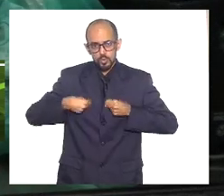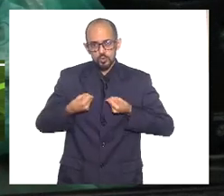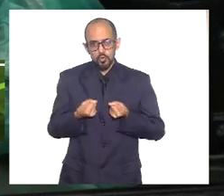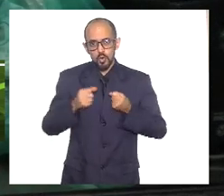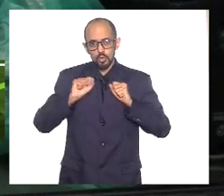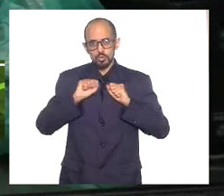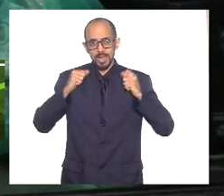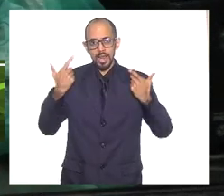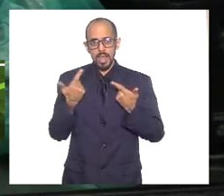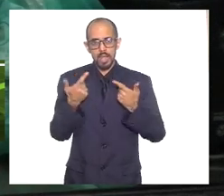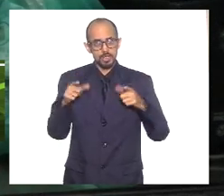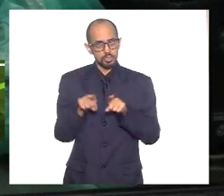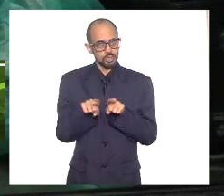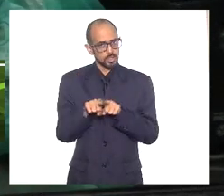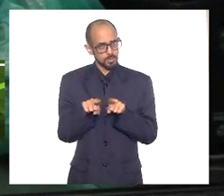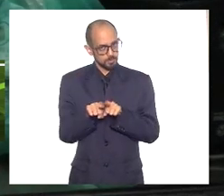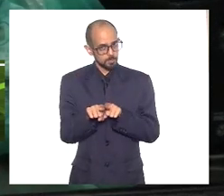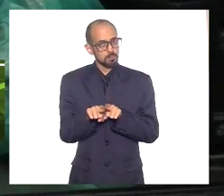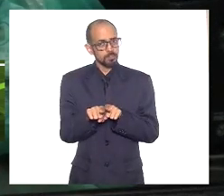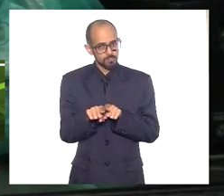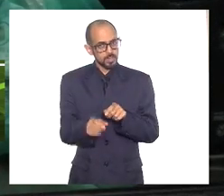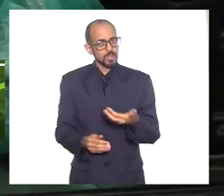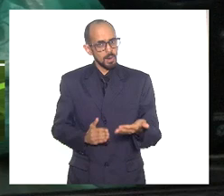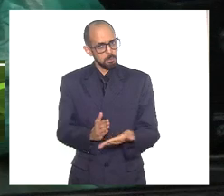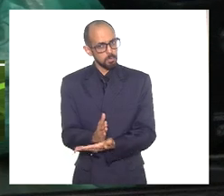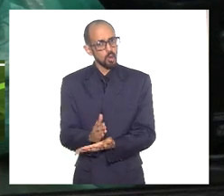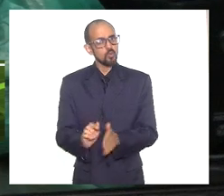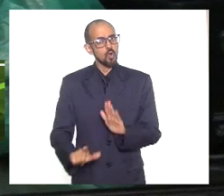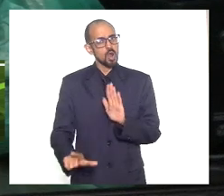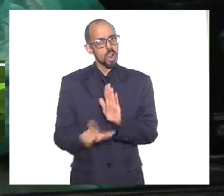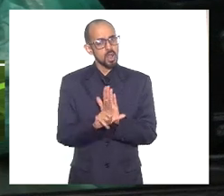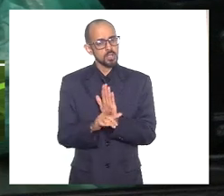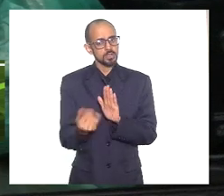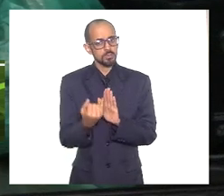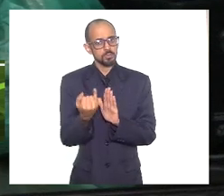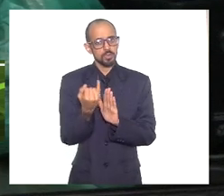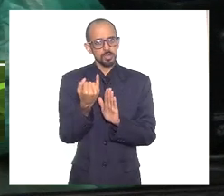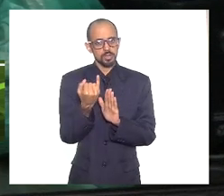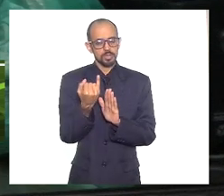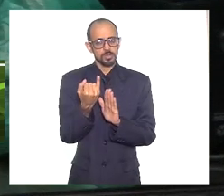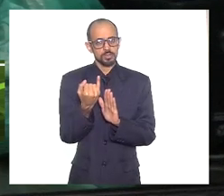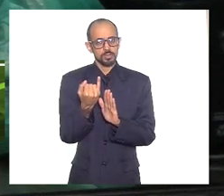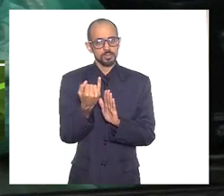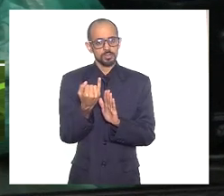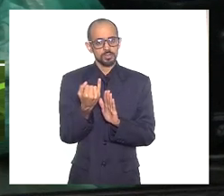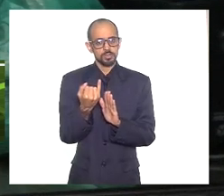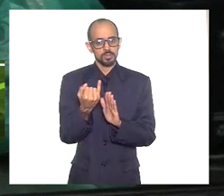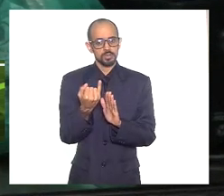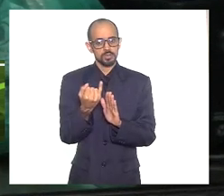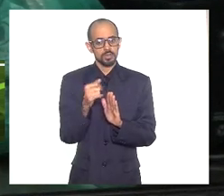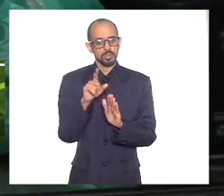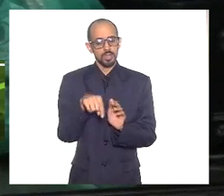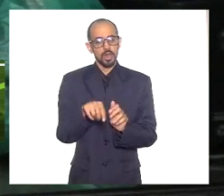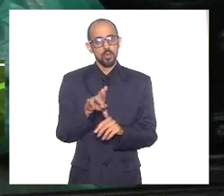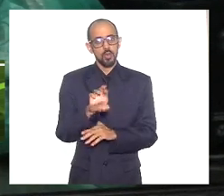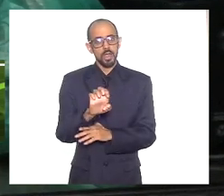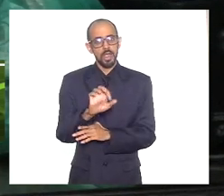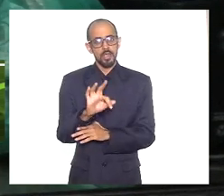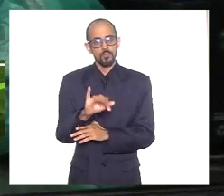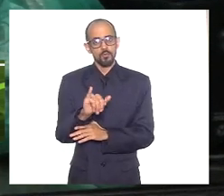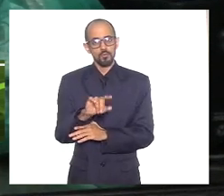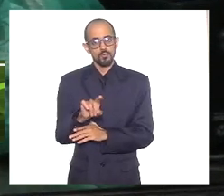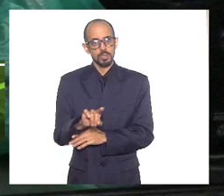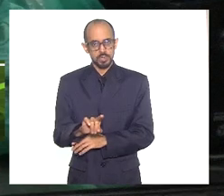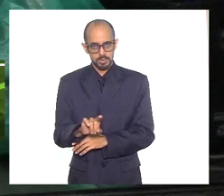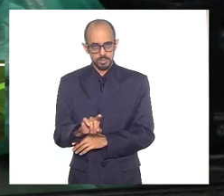Legislativa, que aprovou diversas leis importantes, entre elas o Refis, que